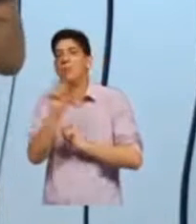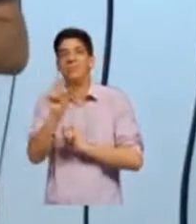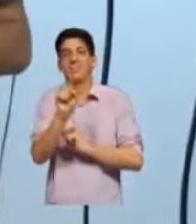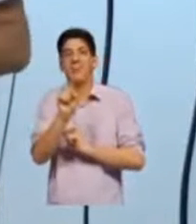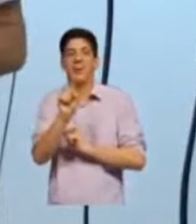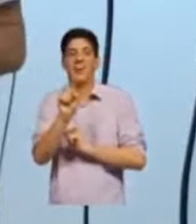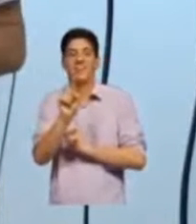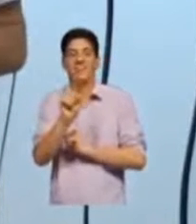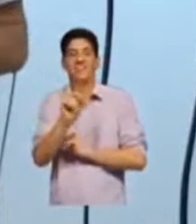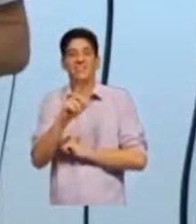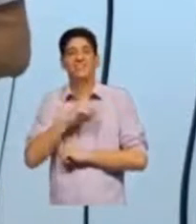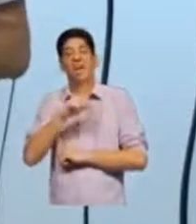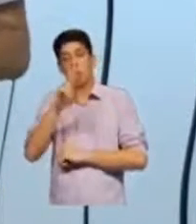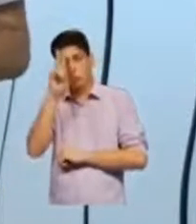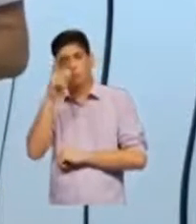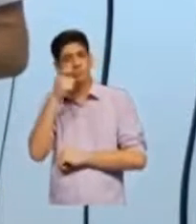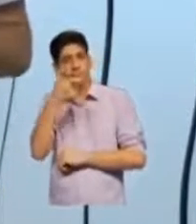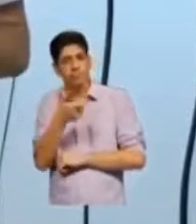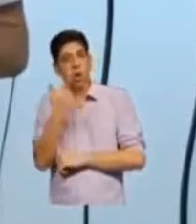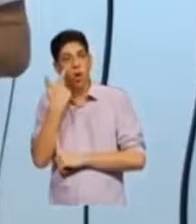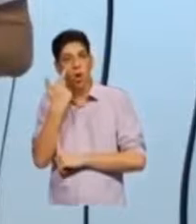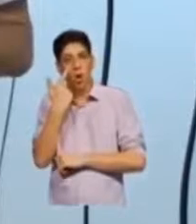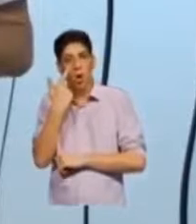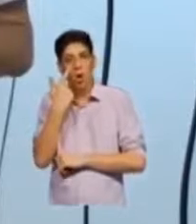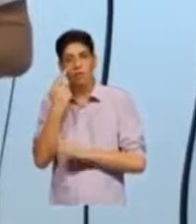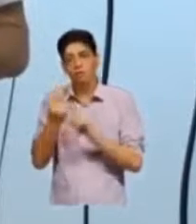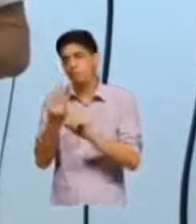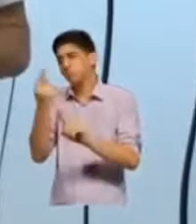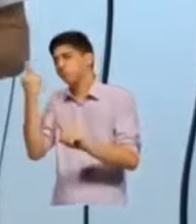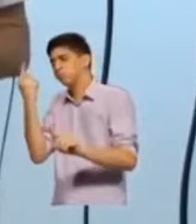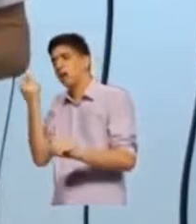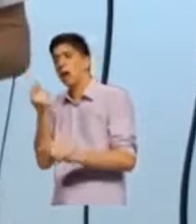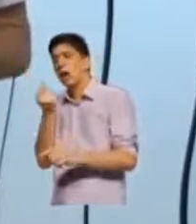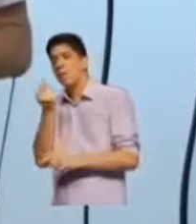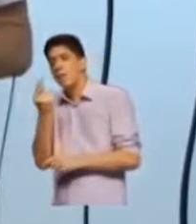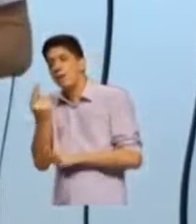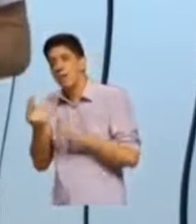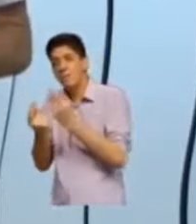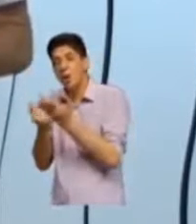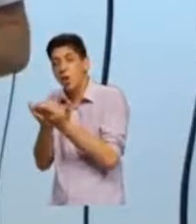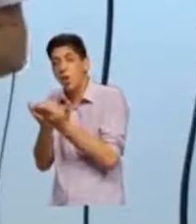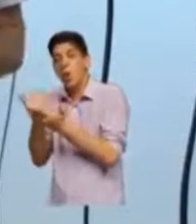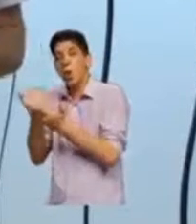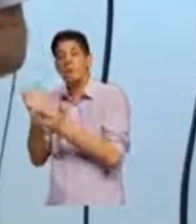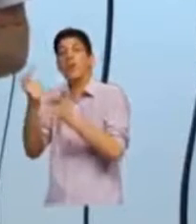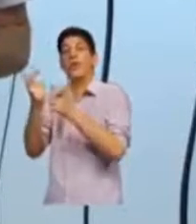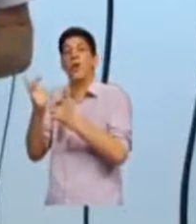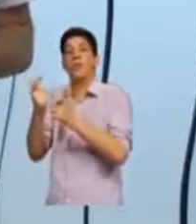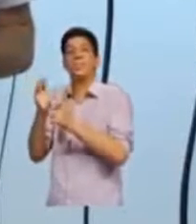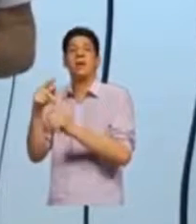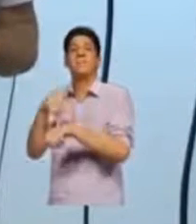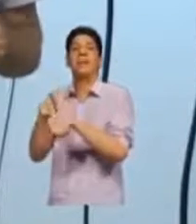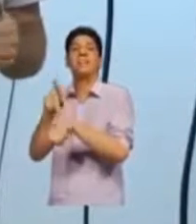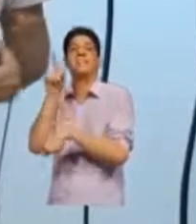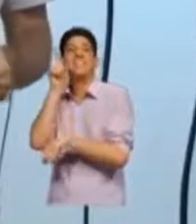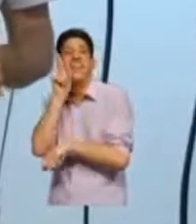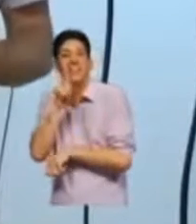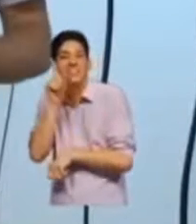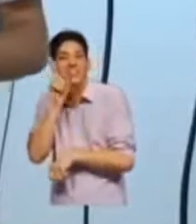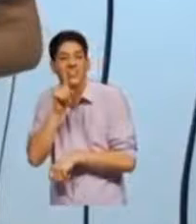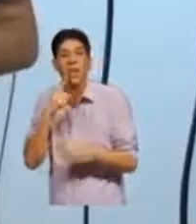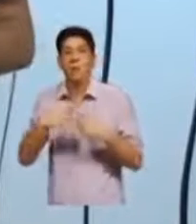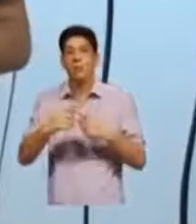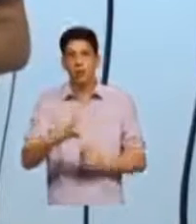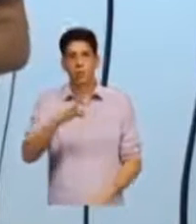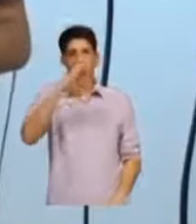interessante. Os primeiros casos de gripe espanhola que teve foi nos Estados Unidos, onde soldados norte-americanos,